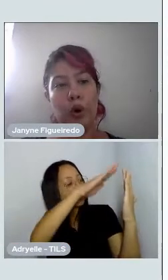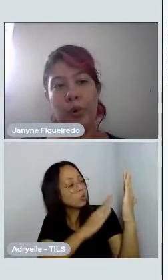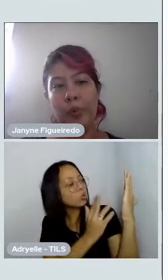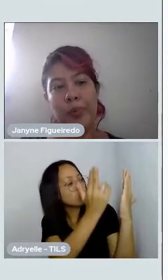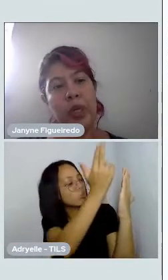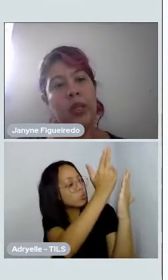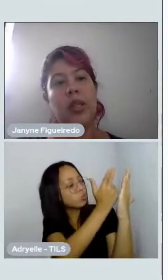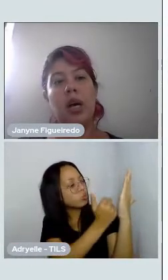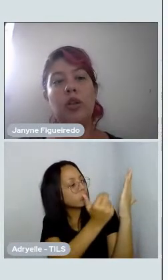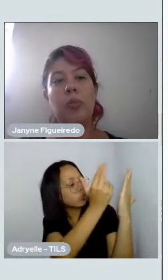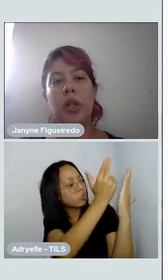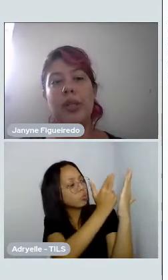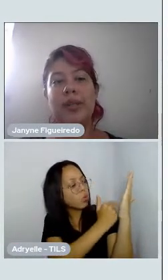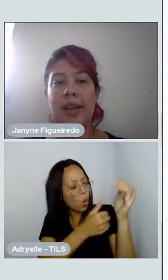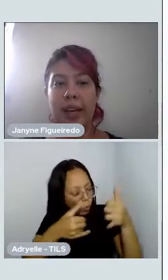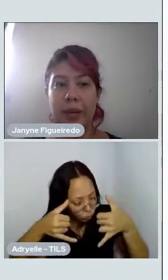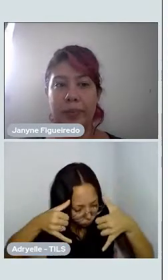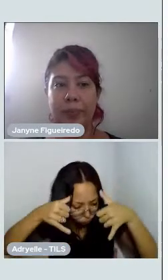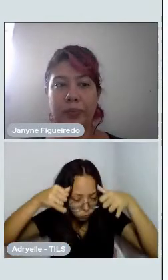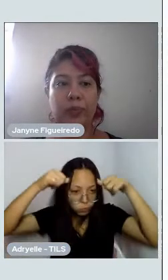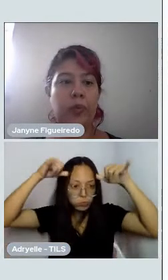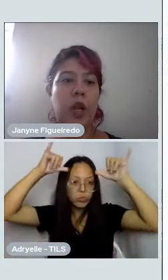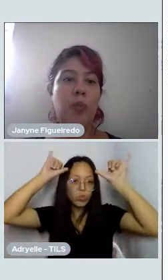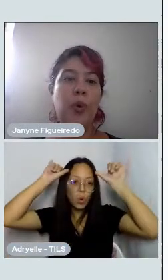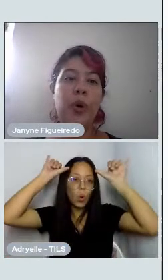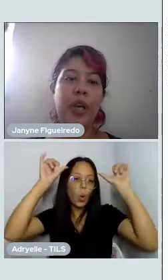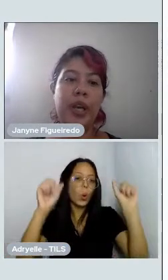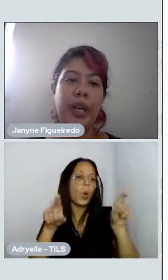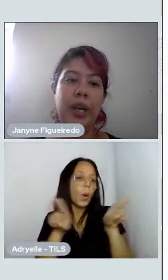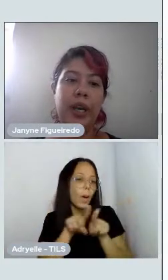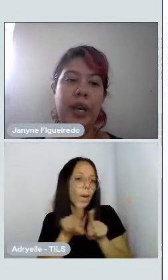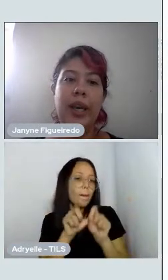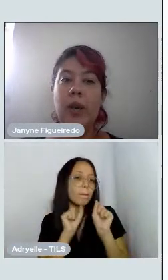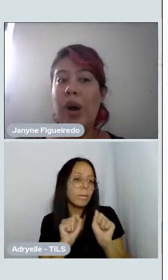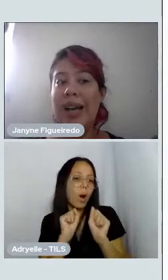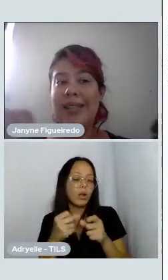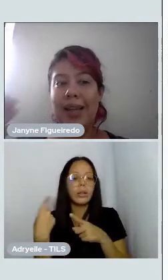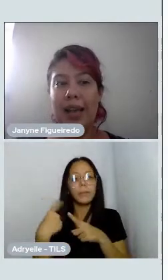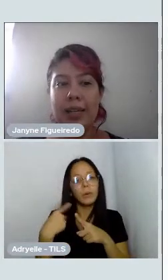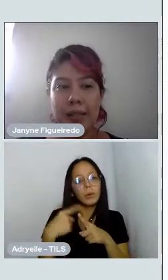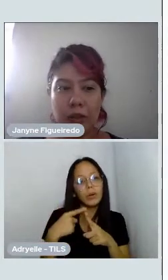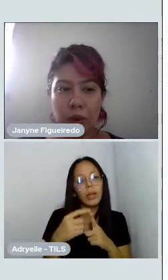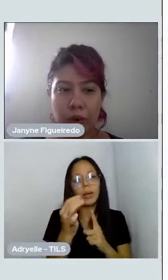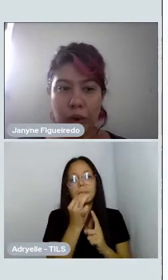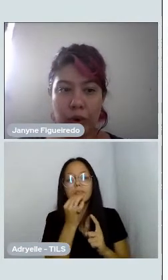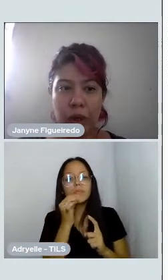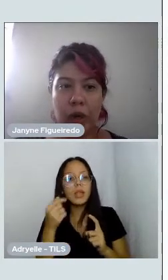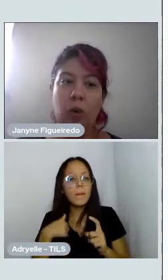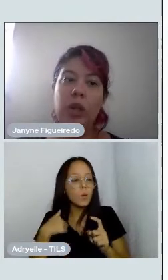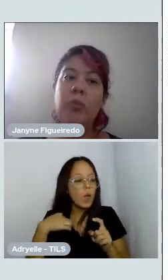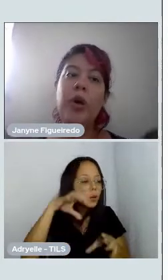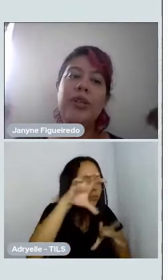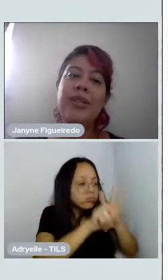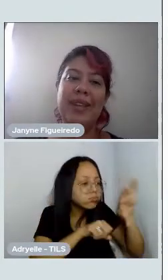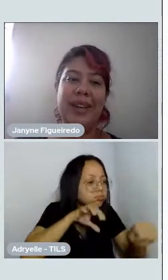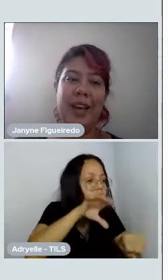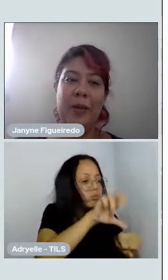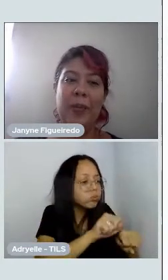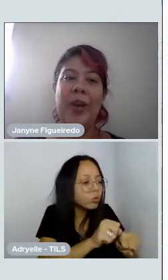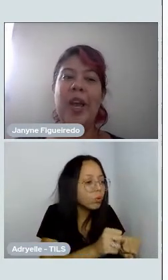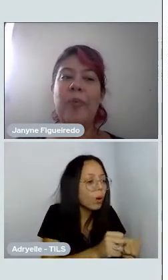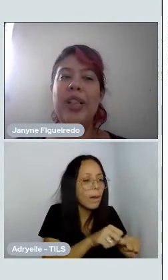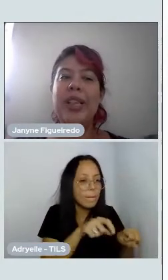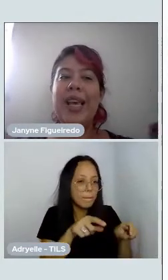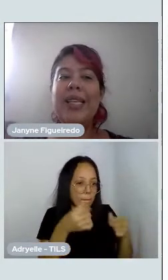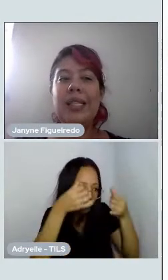um touro, tanto pode ser porque eu cacei esse touro, quanto pode